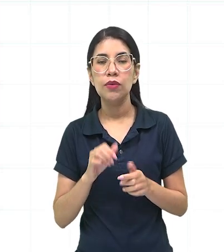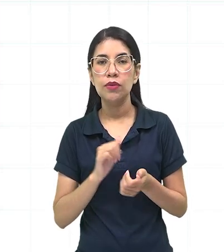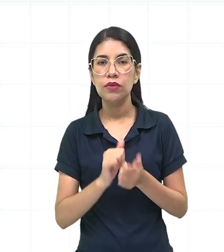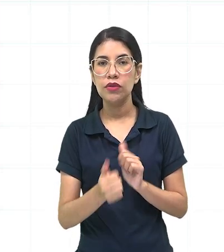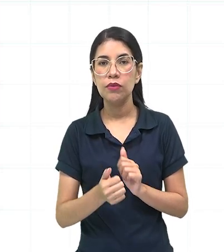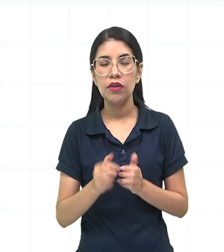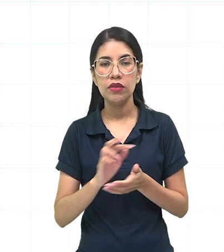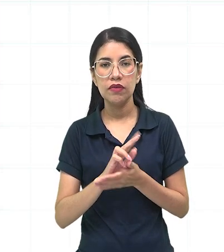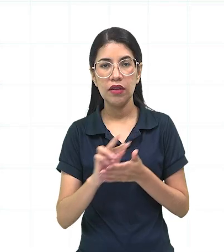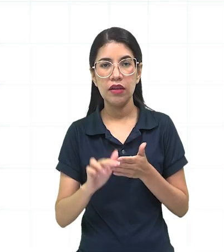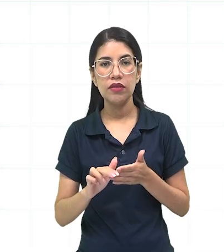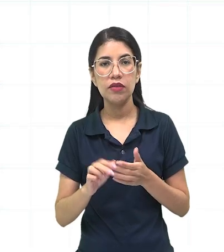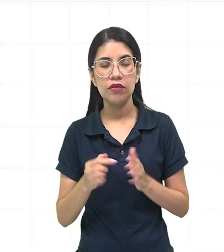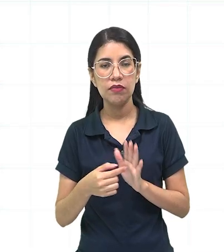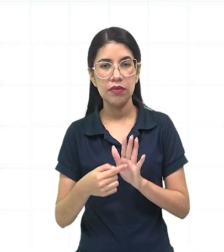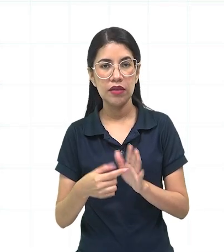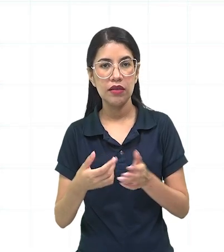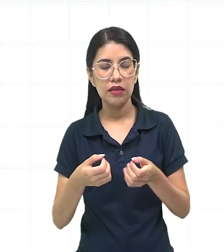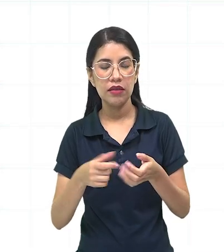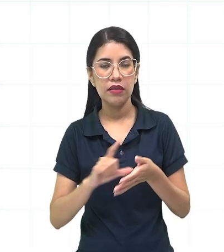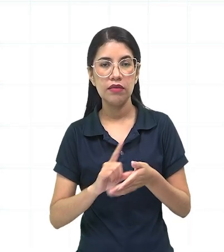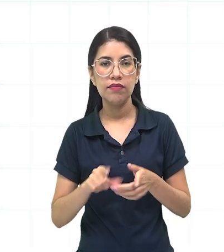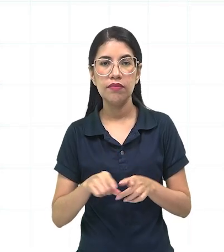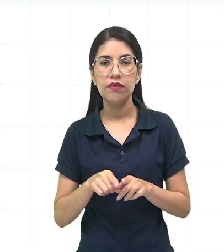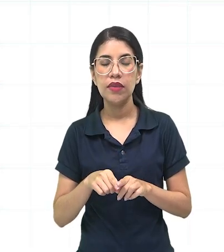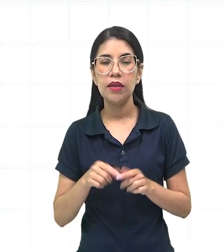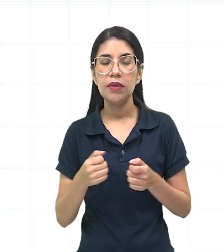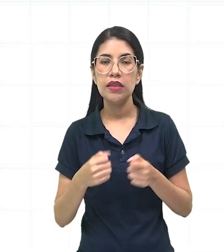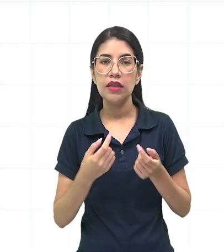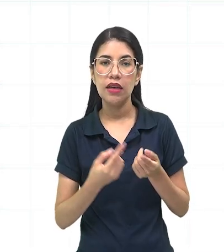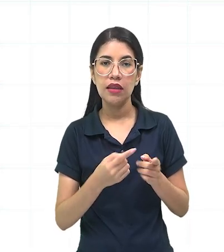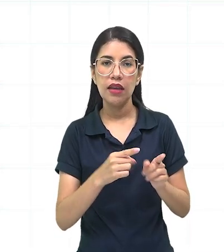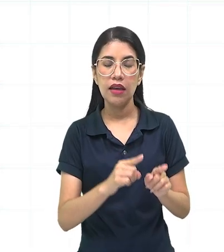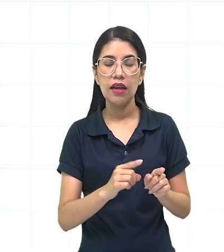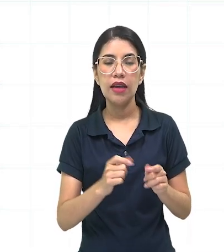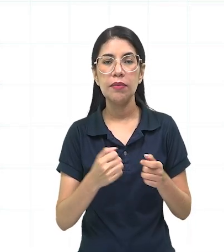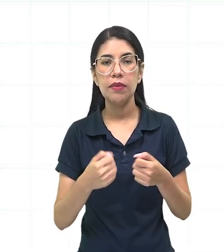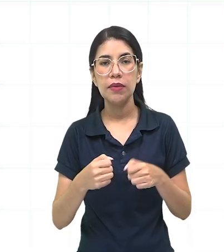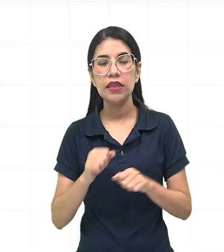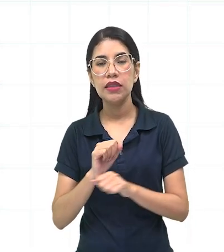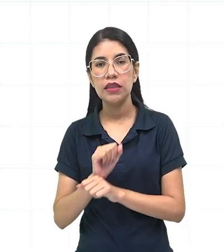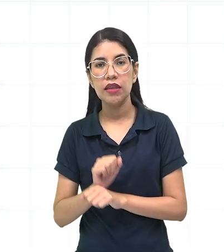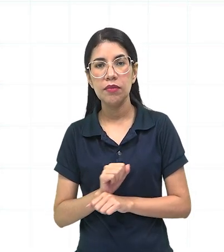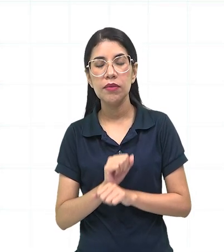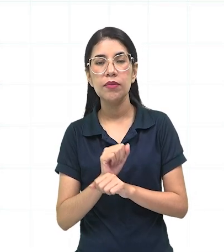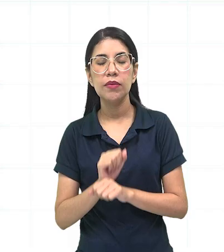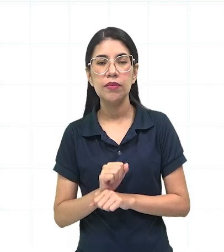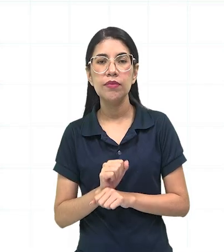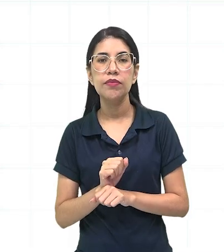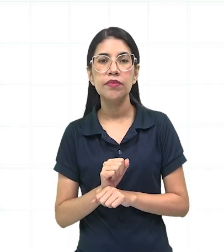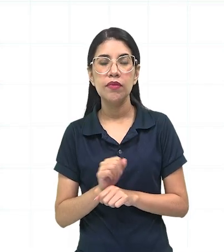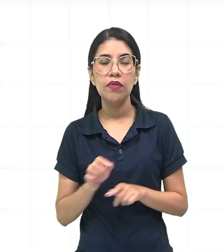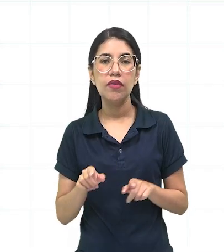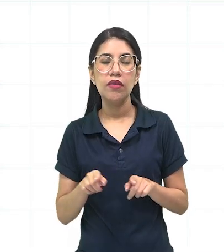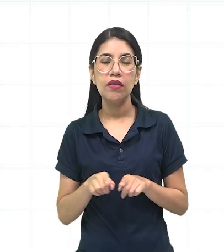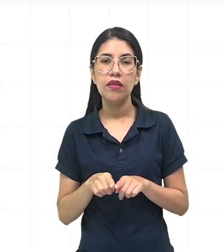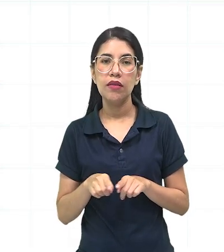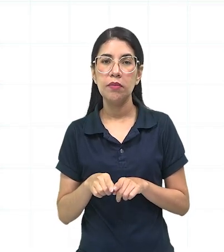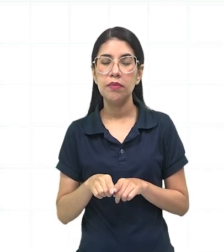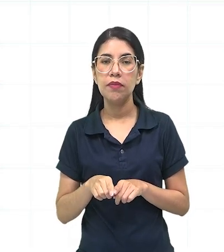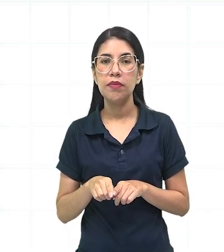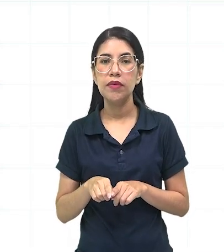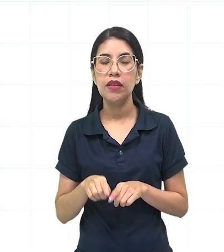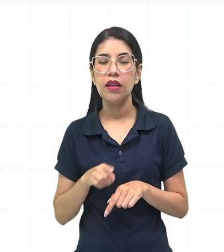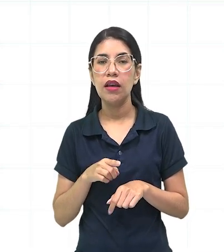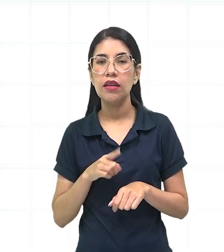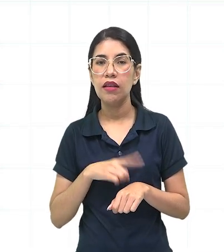esportes que citei. Ao passo que o indivíduo precisa atacar, ele precisa também se defender no âmbito do